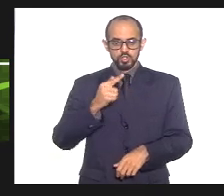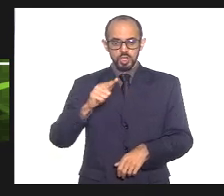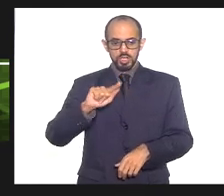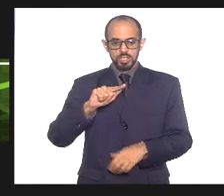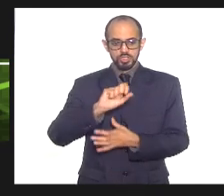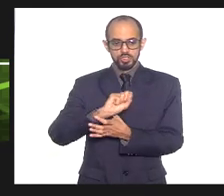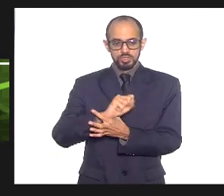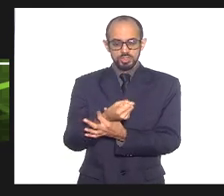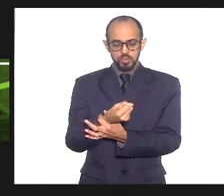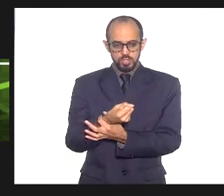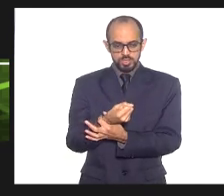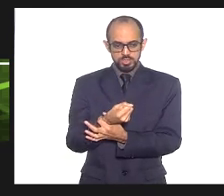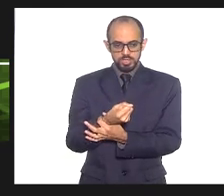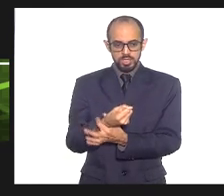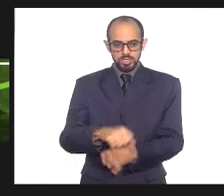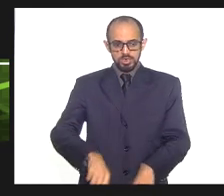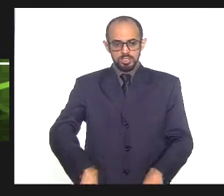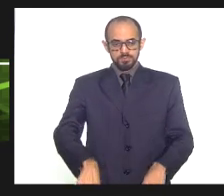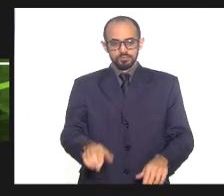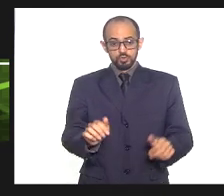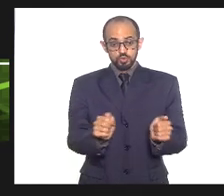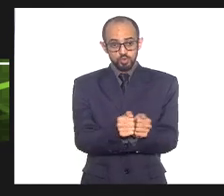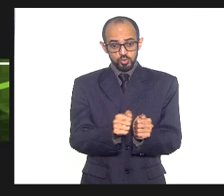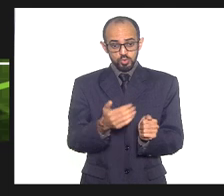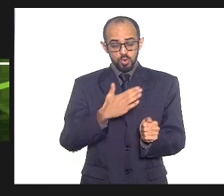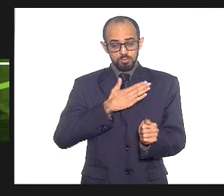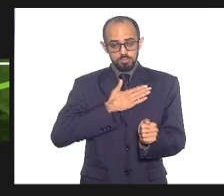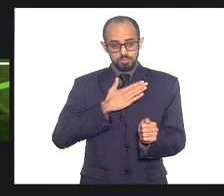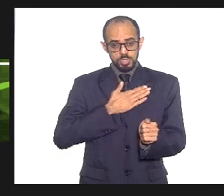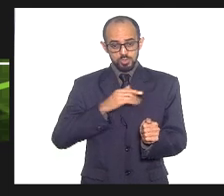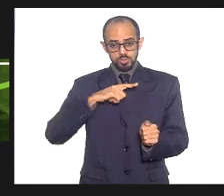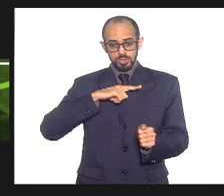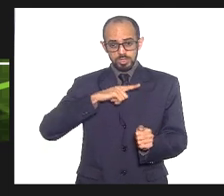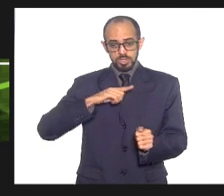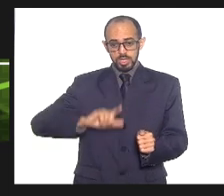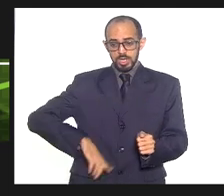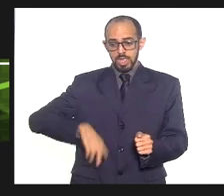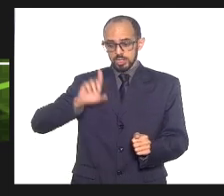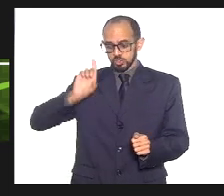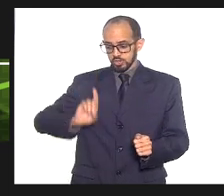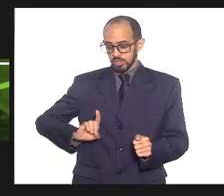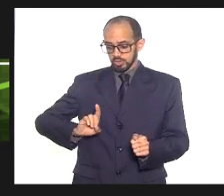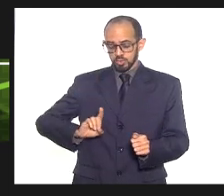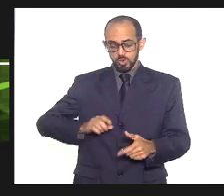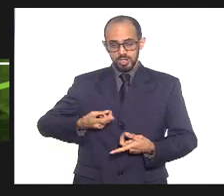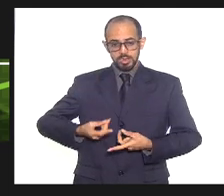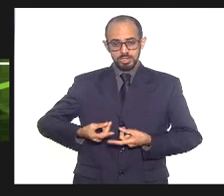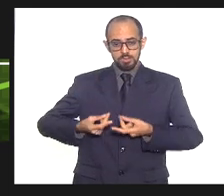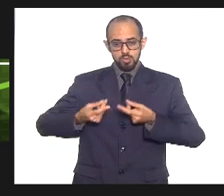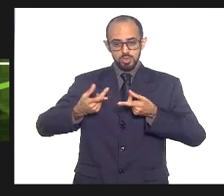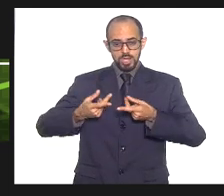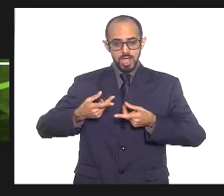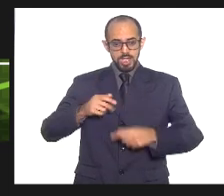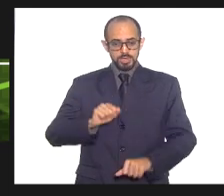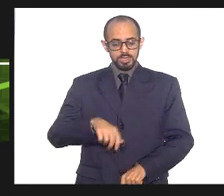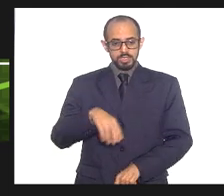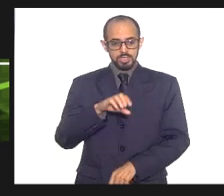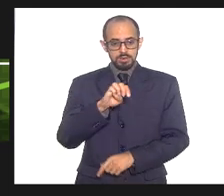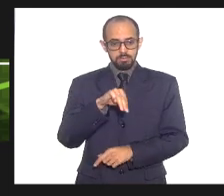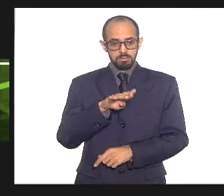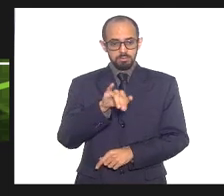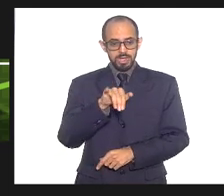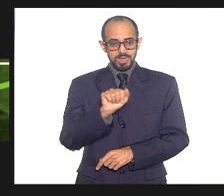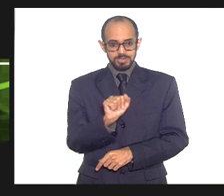sustentabilidade da Equinor, e comigo aqui também temos hoje a presença da nossa diretora tributária e financeira da Equinor Brasil, Márcia Loureiro,